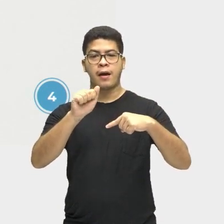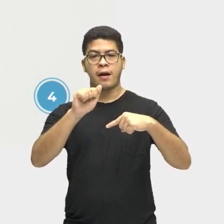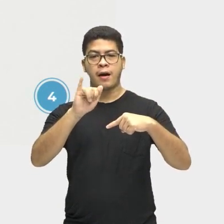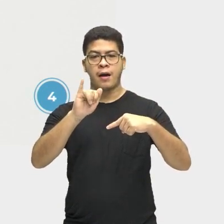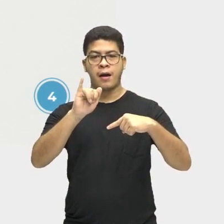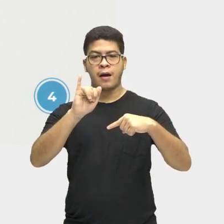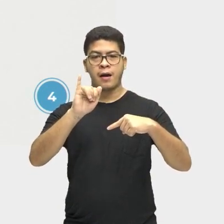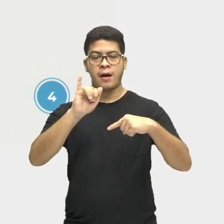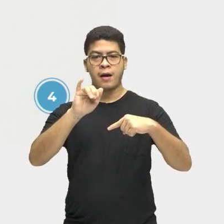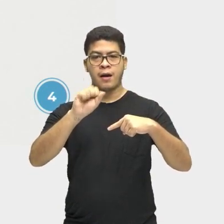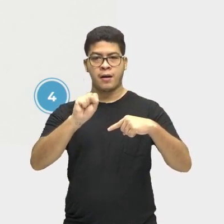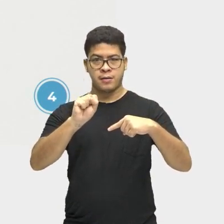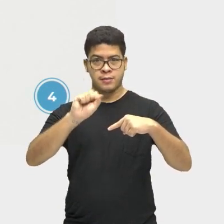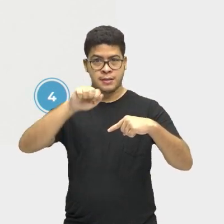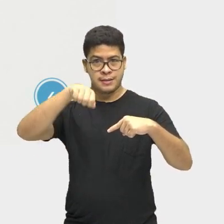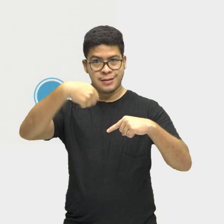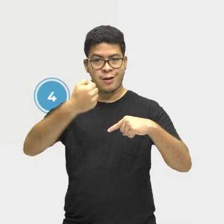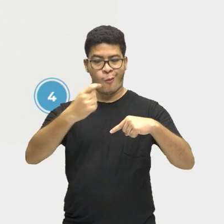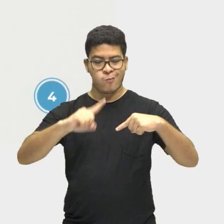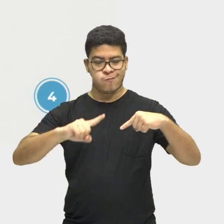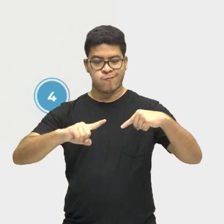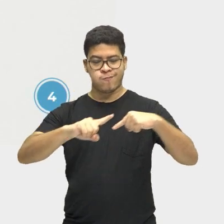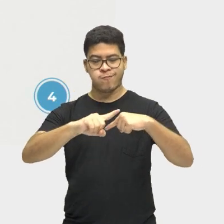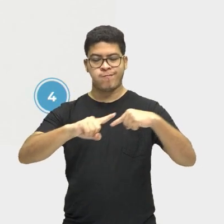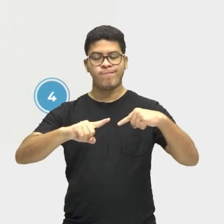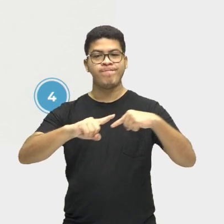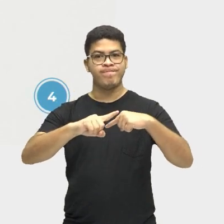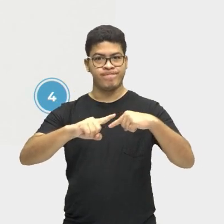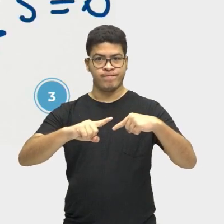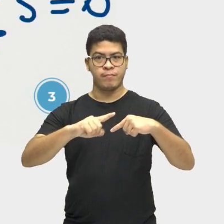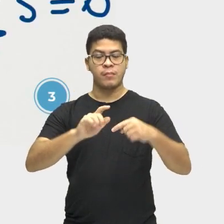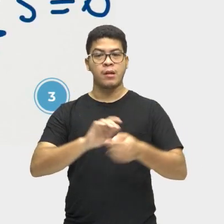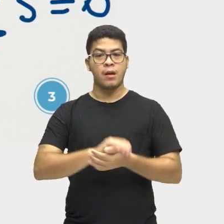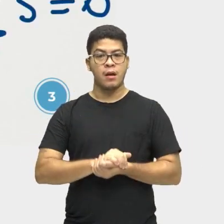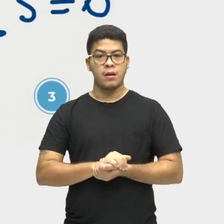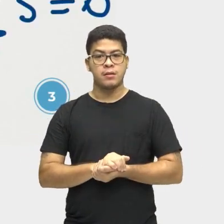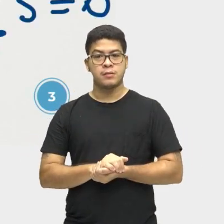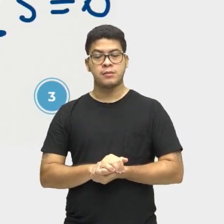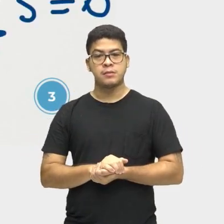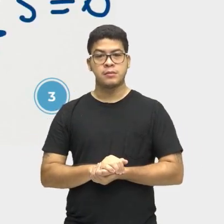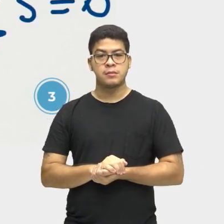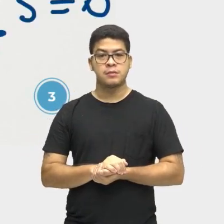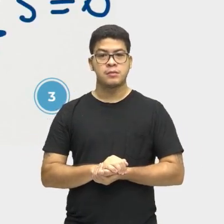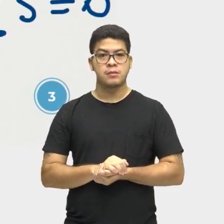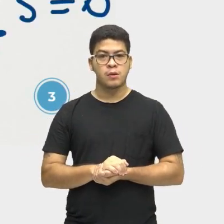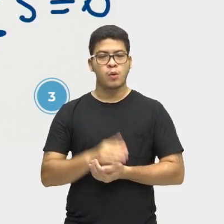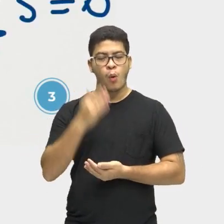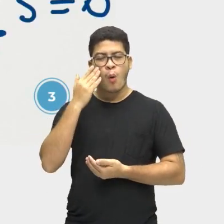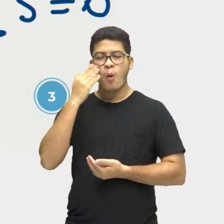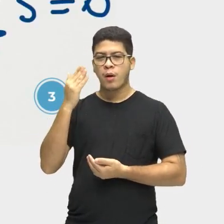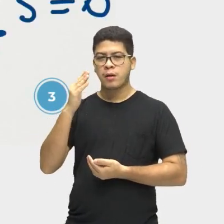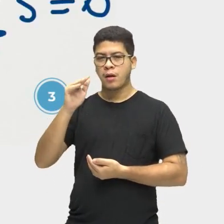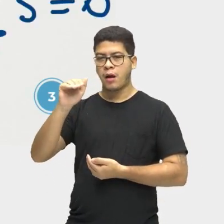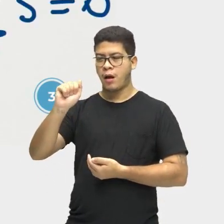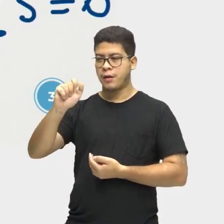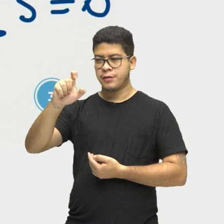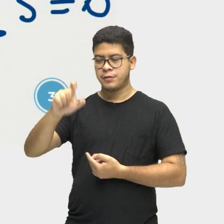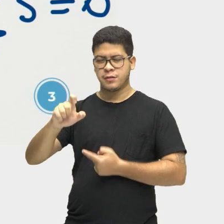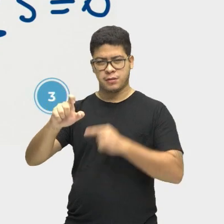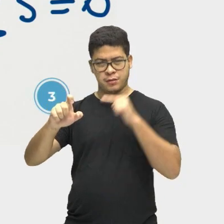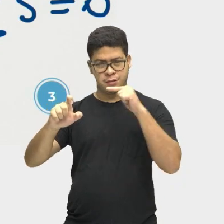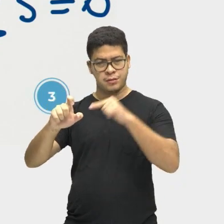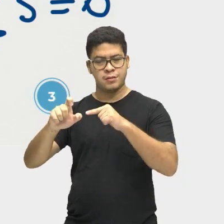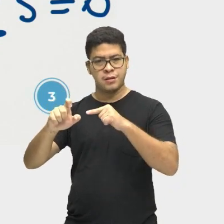esse A um valor diferente de zero, tá bom, pessoal? Então, esse valor aqui da frente, ó, esse valorzinho aqui,